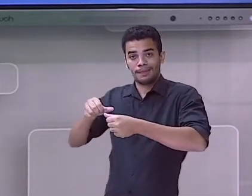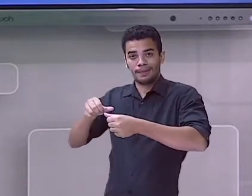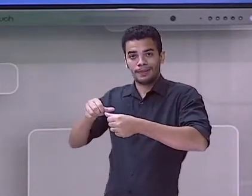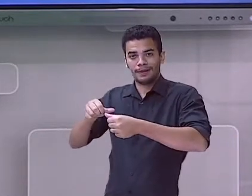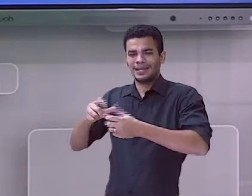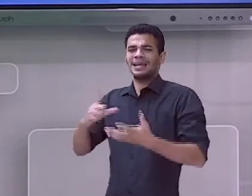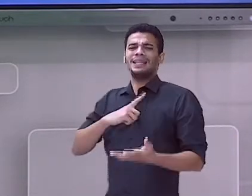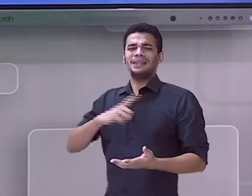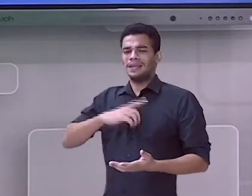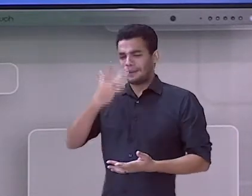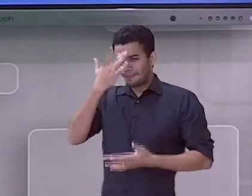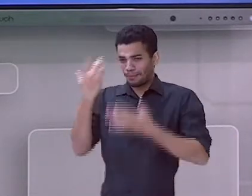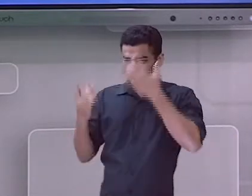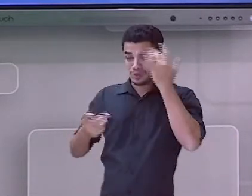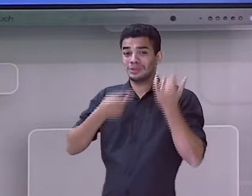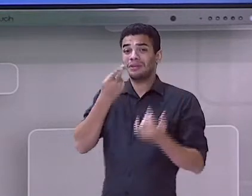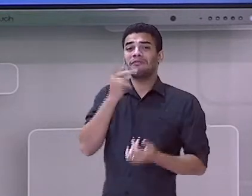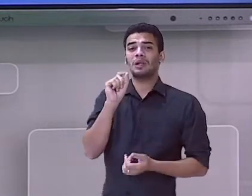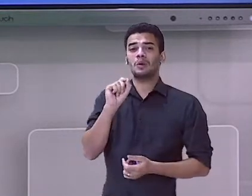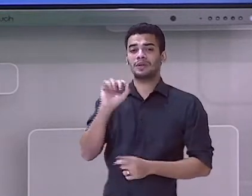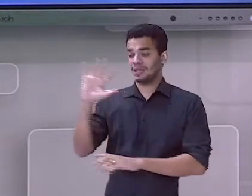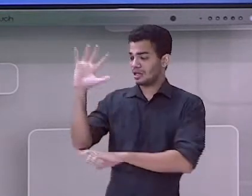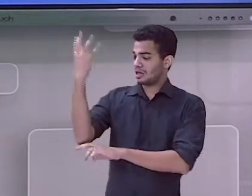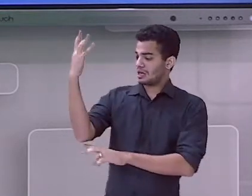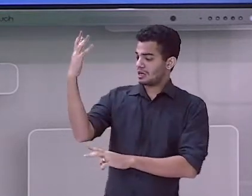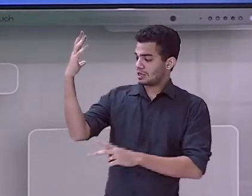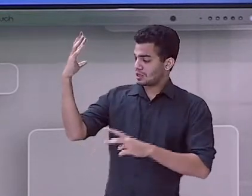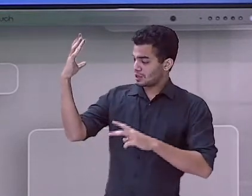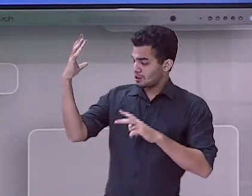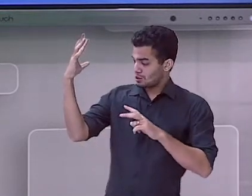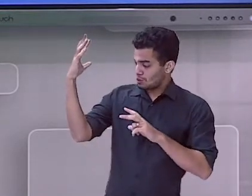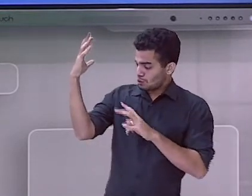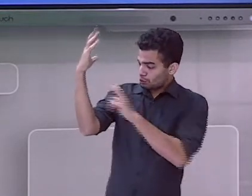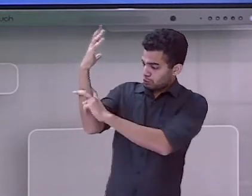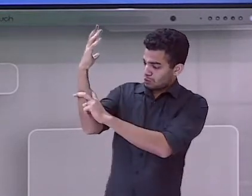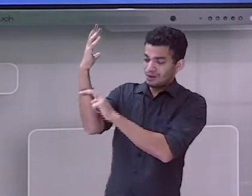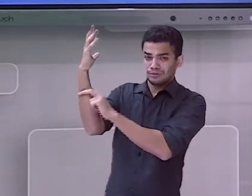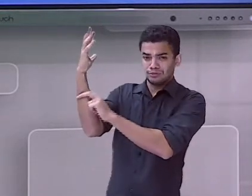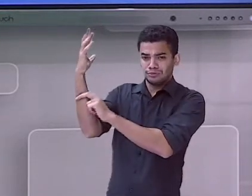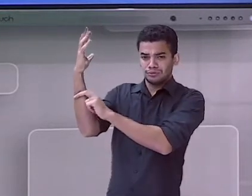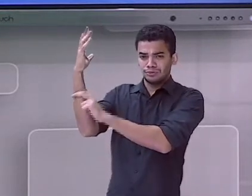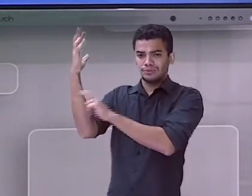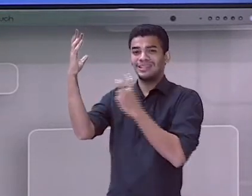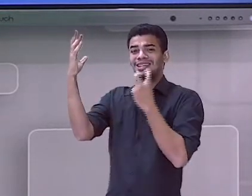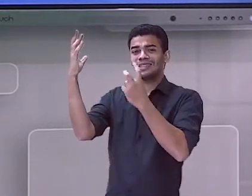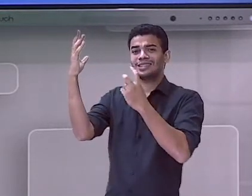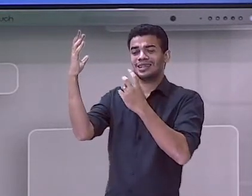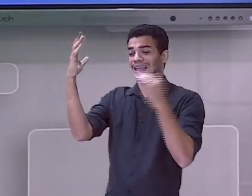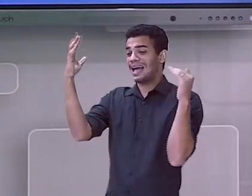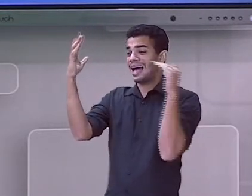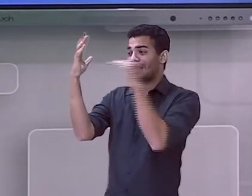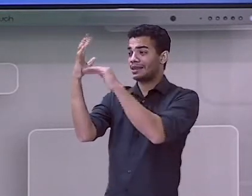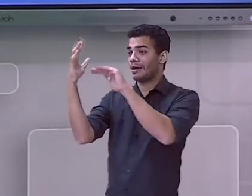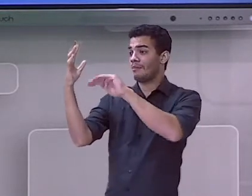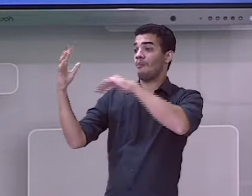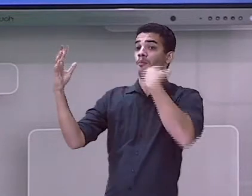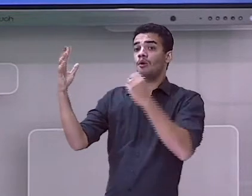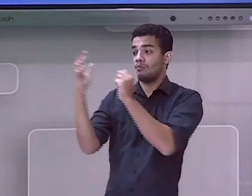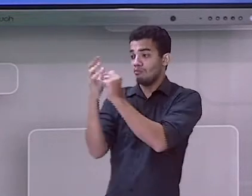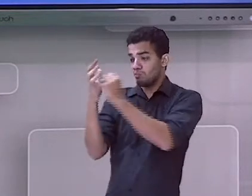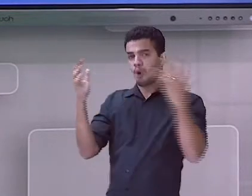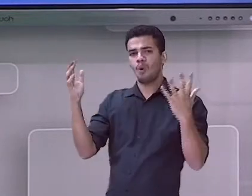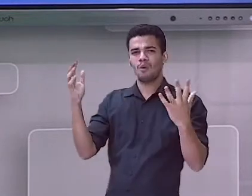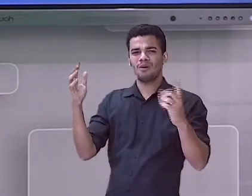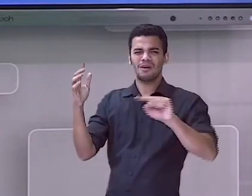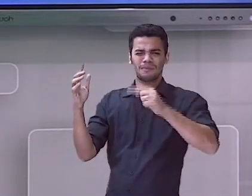morrer. Ela abre uma abertura, uma fenda no casco, né, nesse corpo, nesse